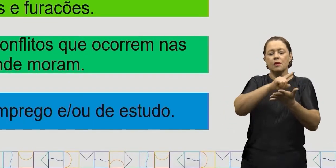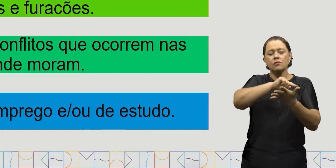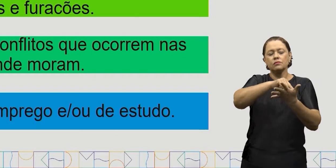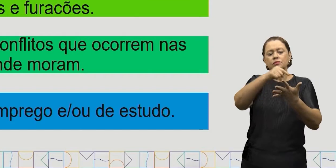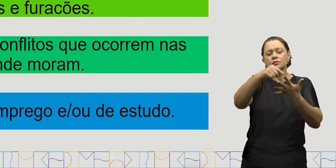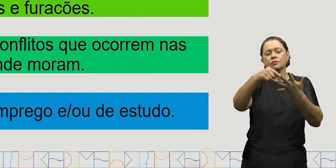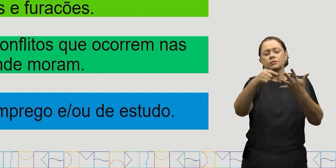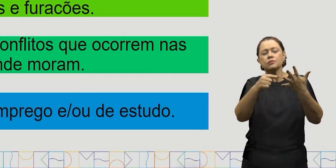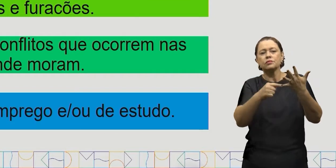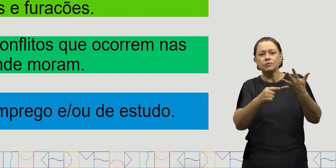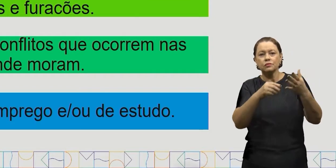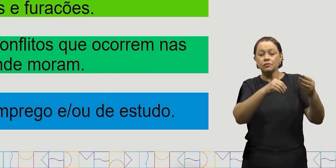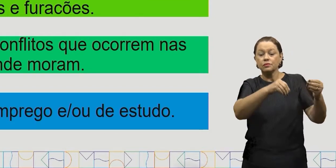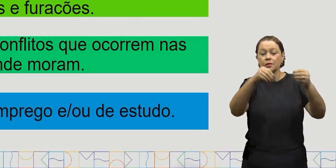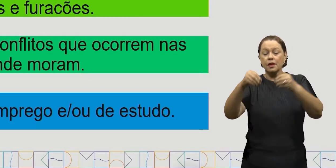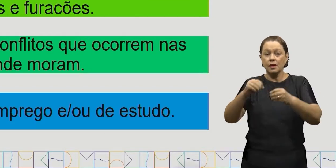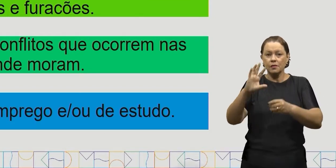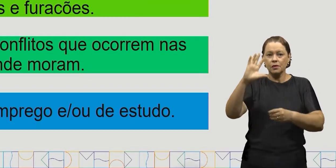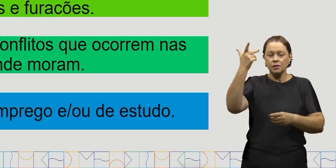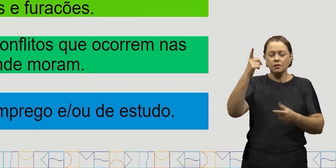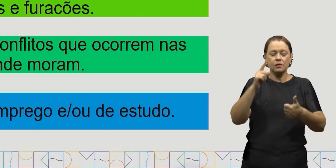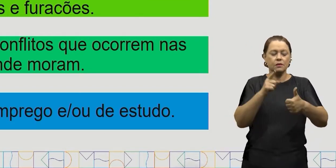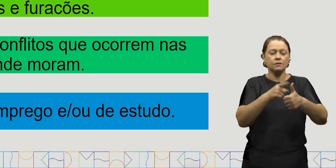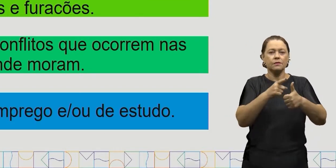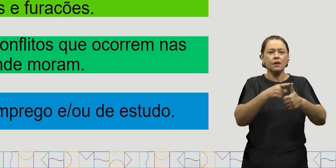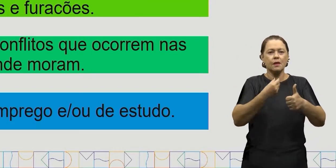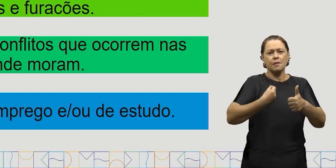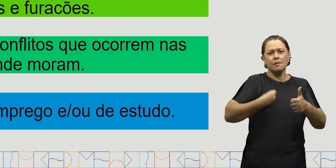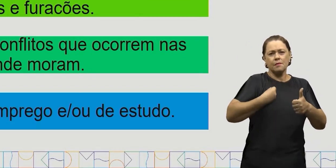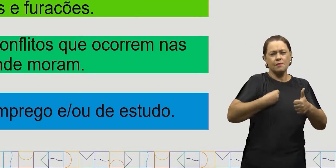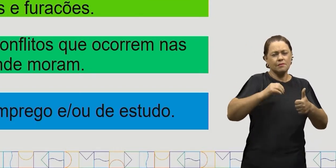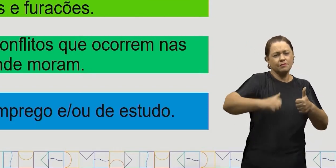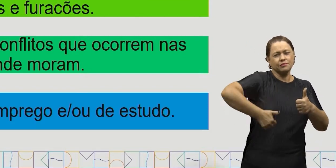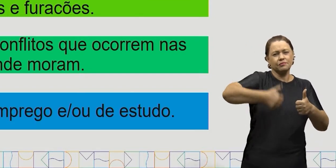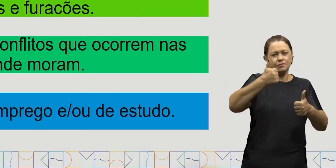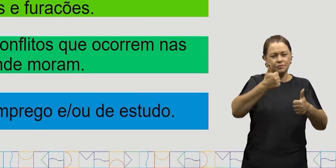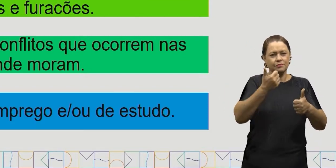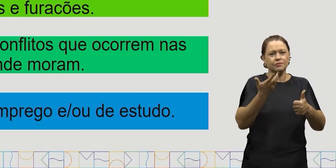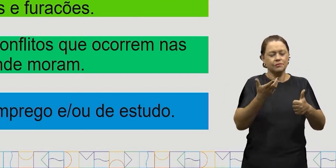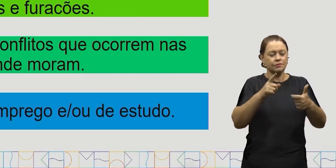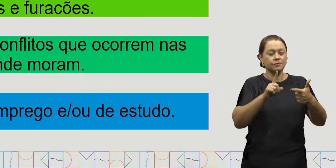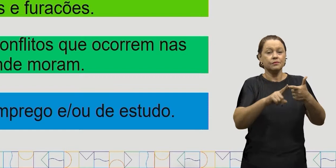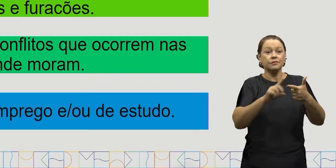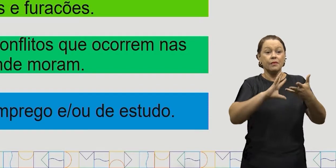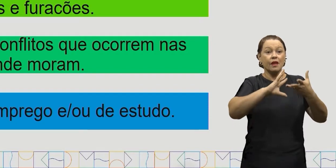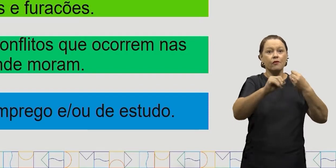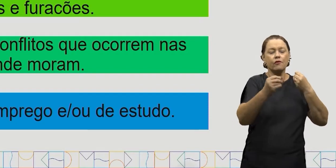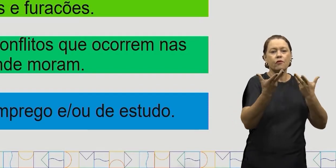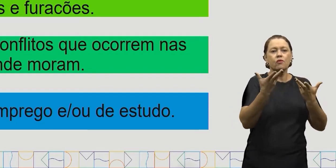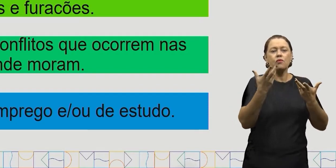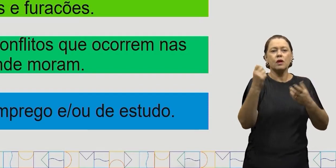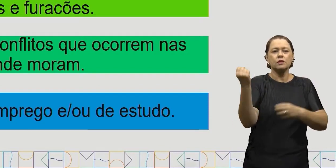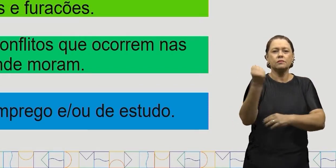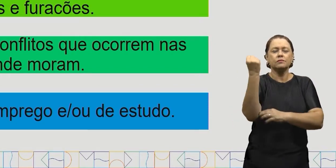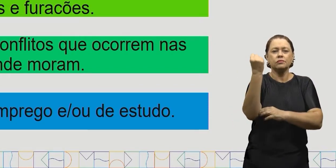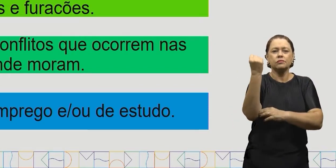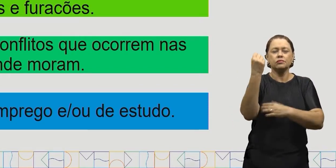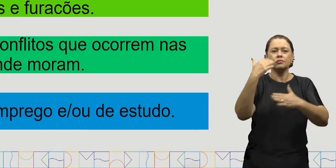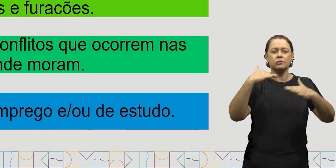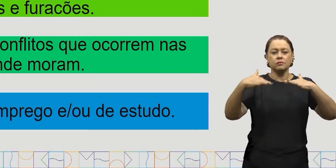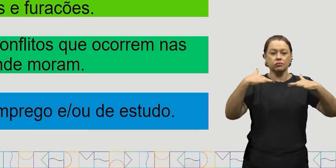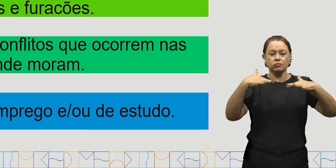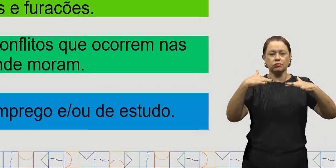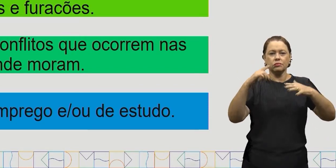migrações aconteçam. A busca por melhores condições de vida, a fuga de catástrofes naturais como terremotos